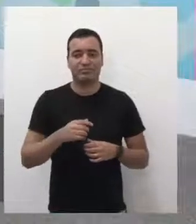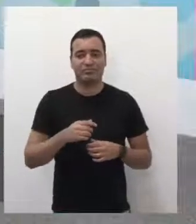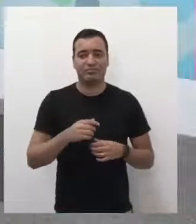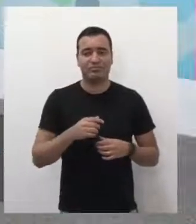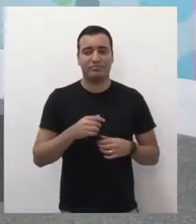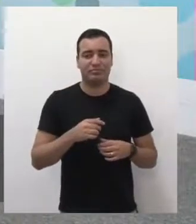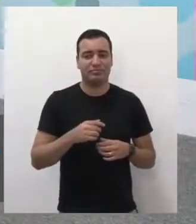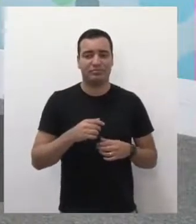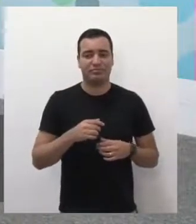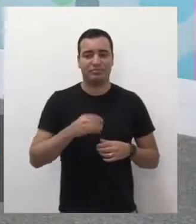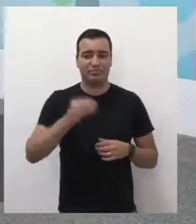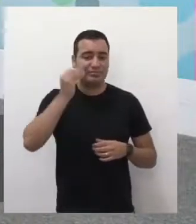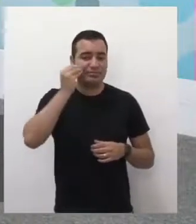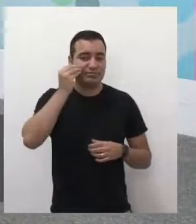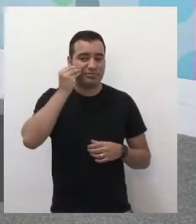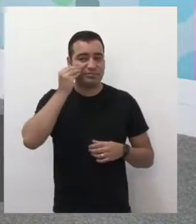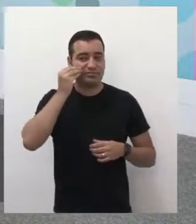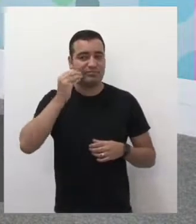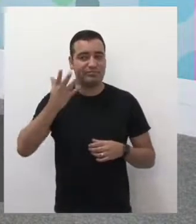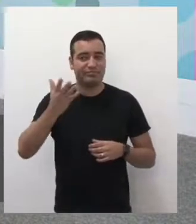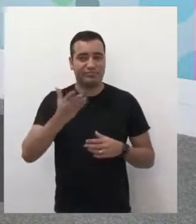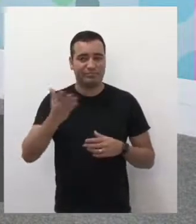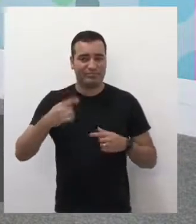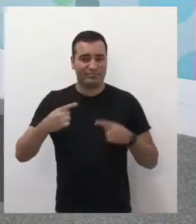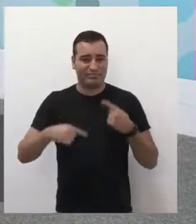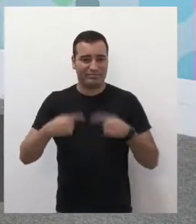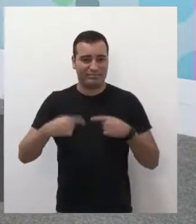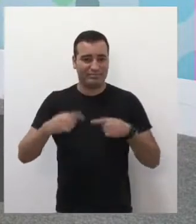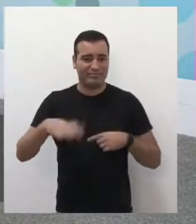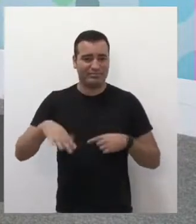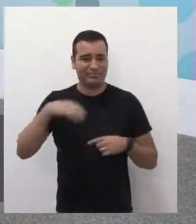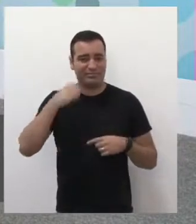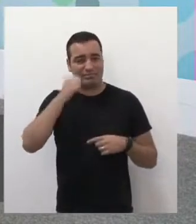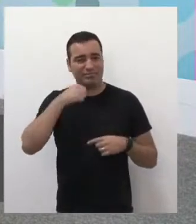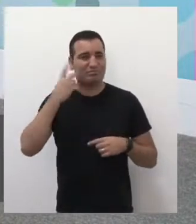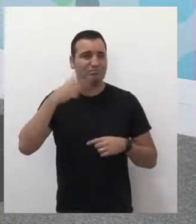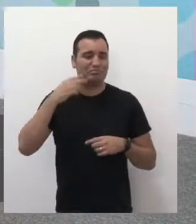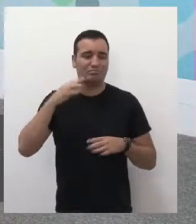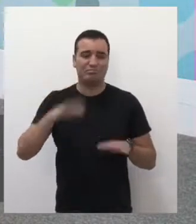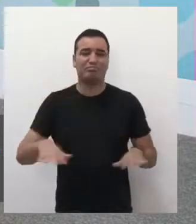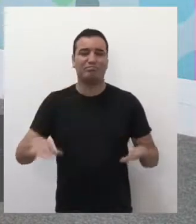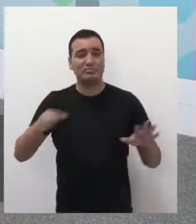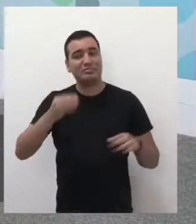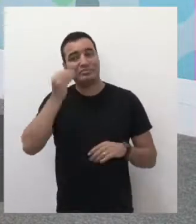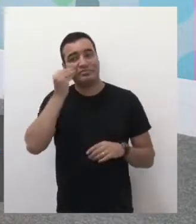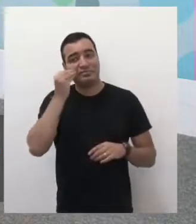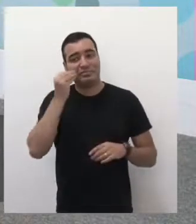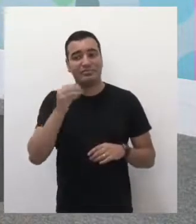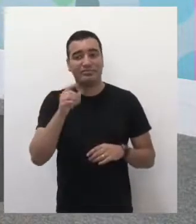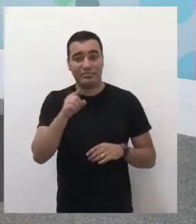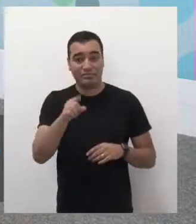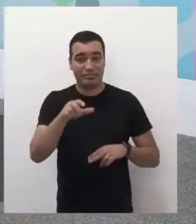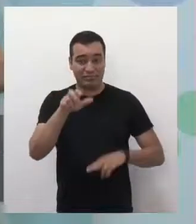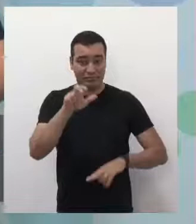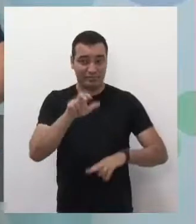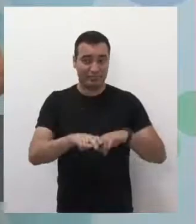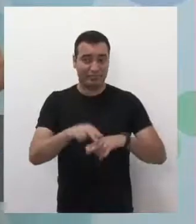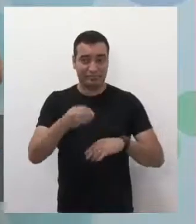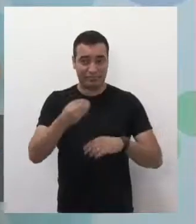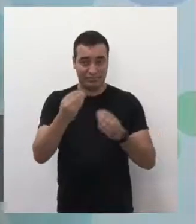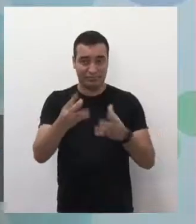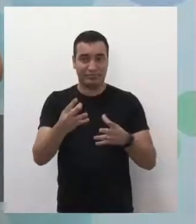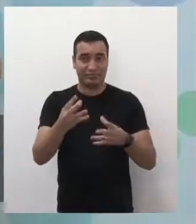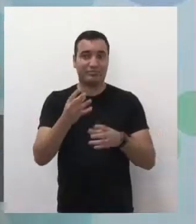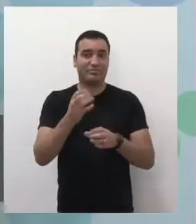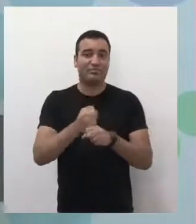teste com os caras que vão para a política, deputado, senador, vereador, todo mundo. O teste senta aí que eu vou te dar uma conta de